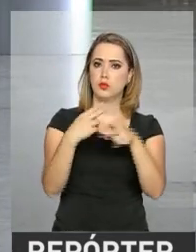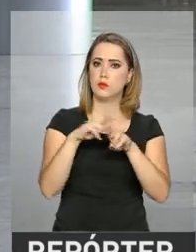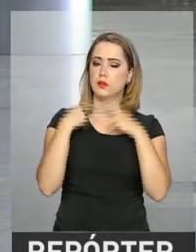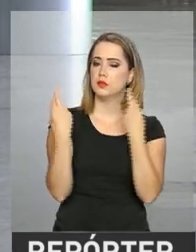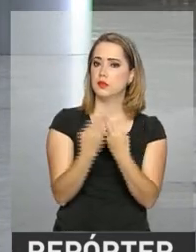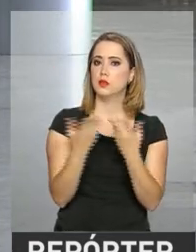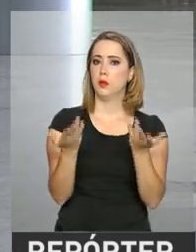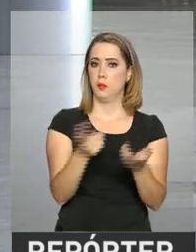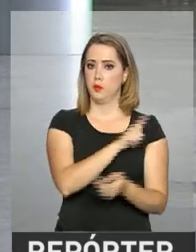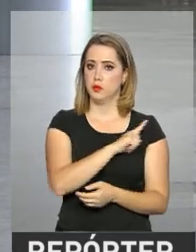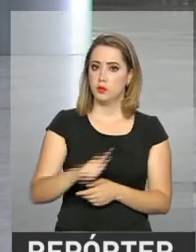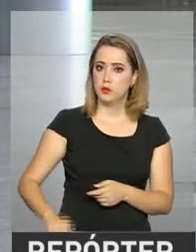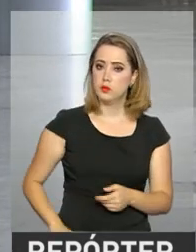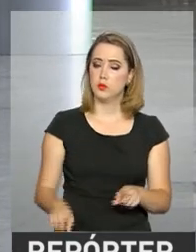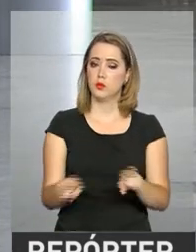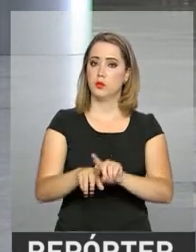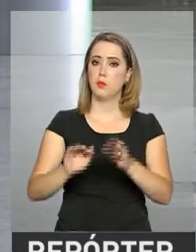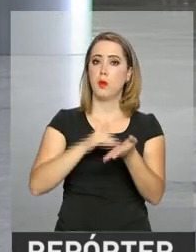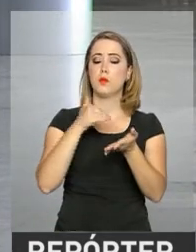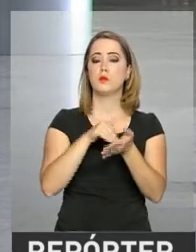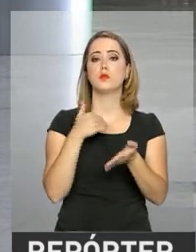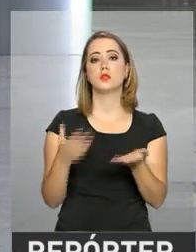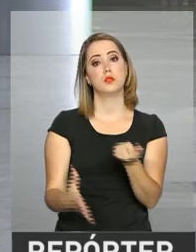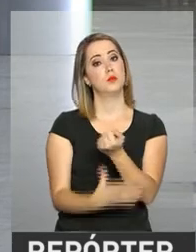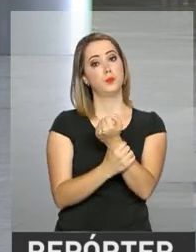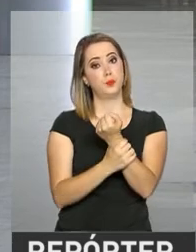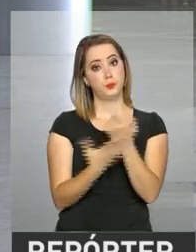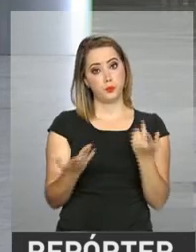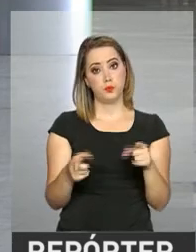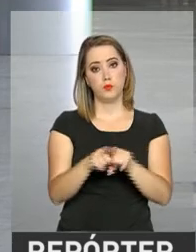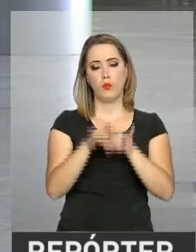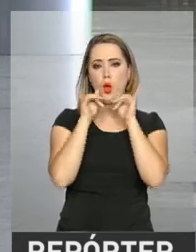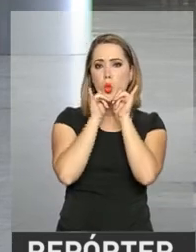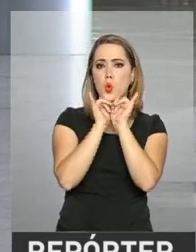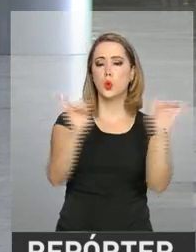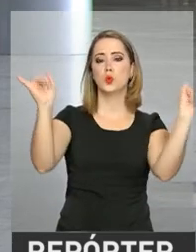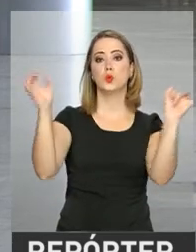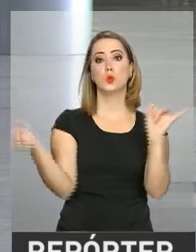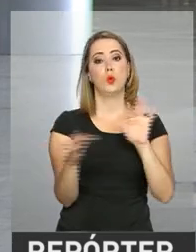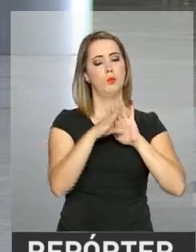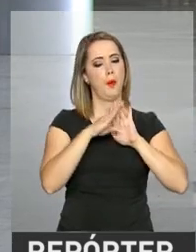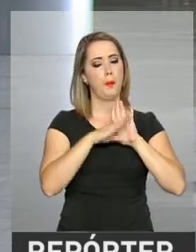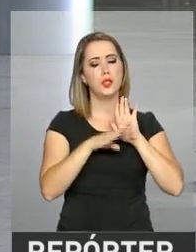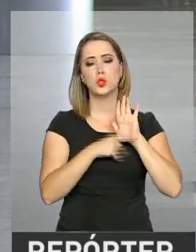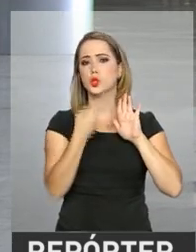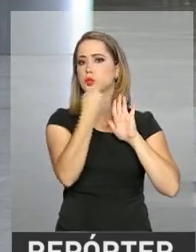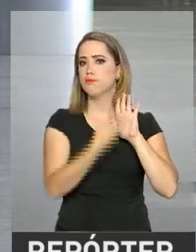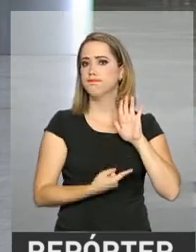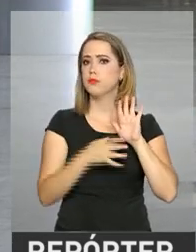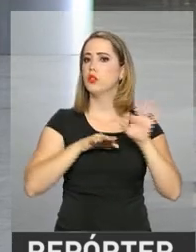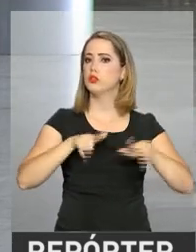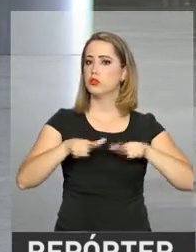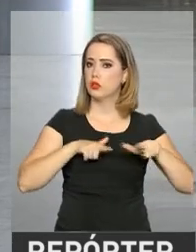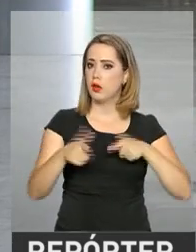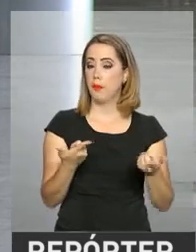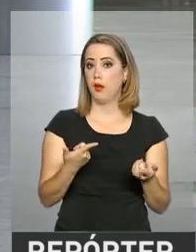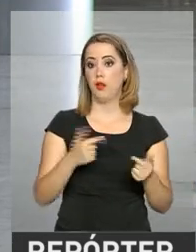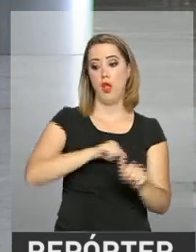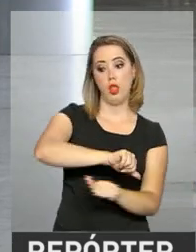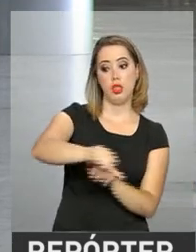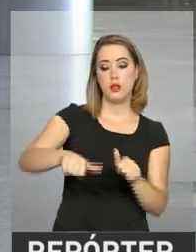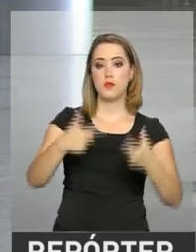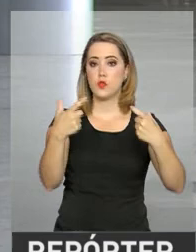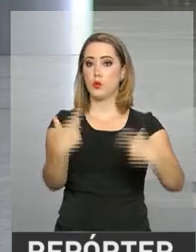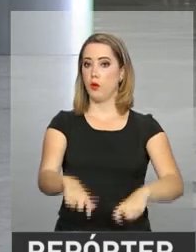de Segurança Pública, Alexandre de Moraes anunciou algumas medidas emergenciais, como a transferência dos líderes da